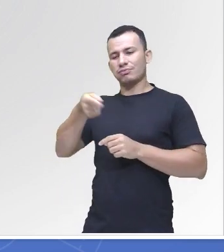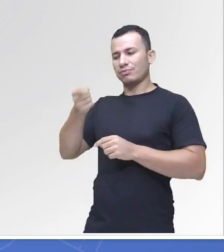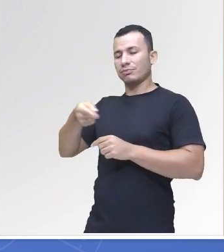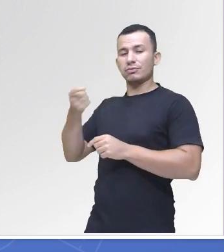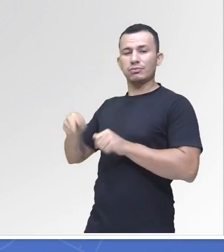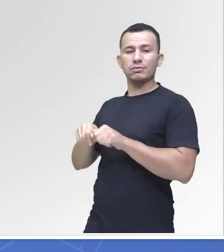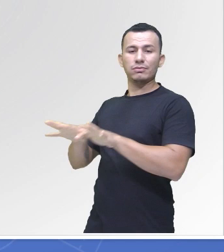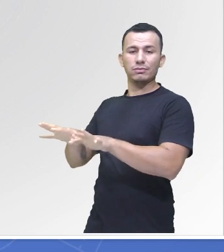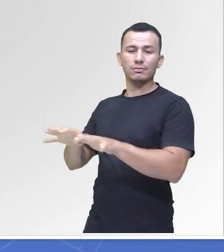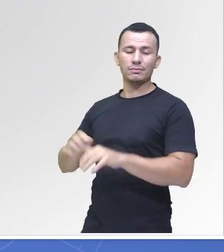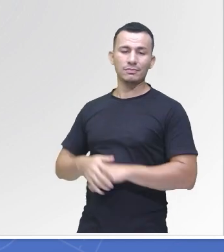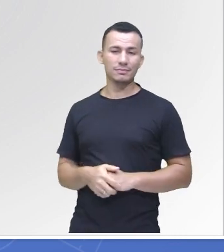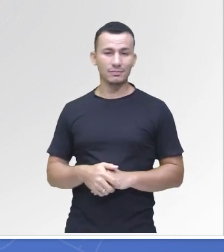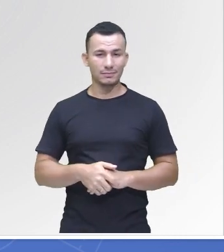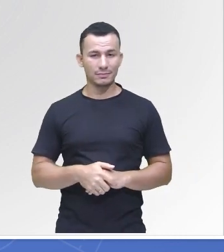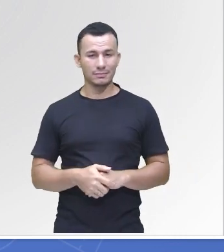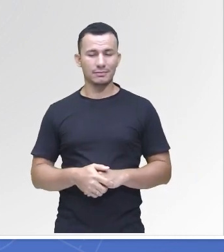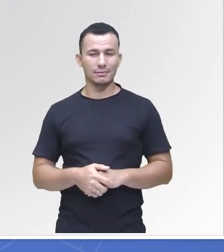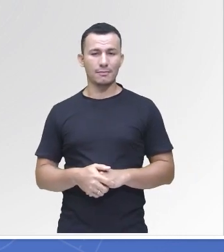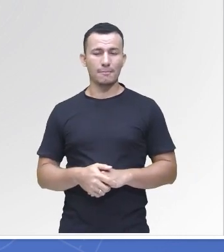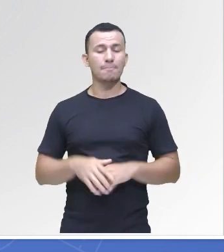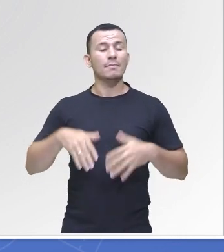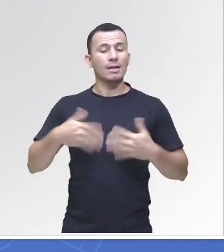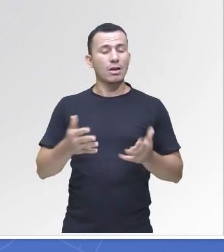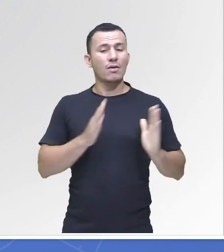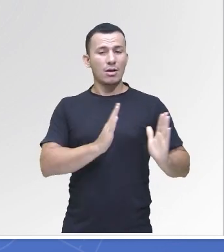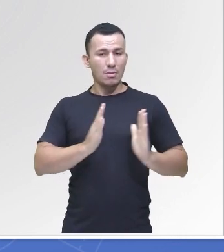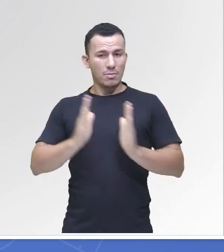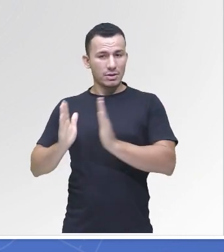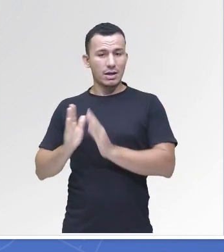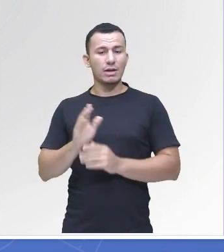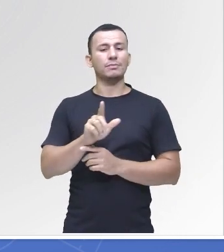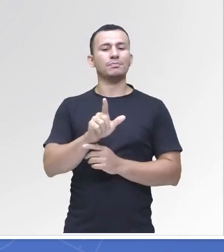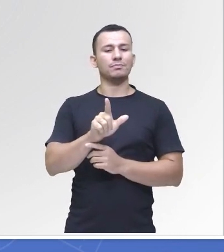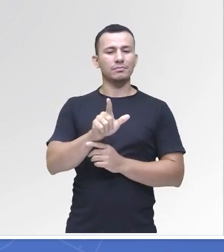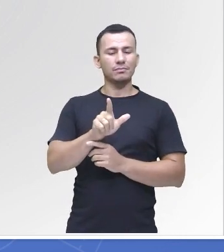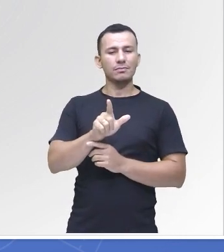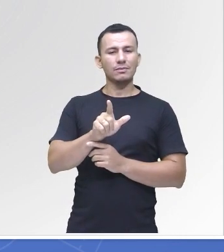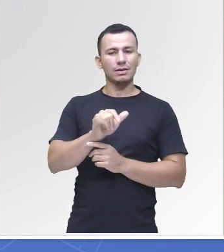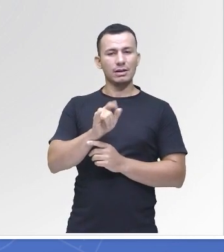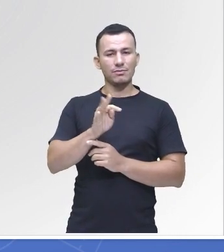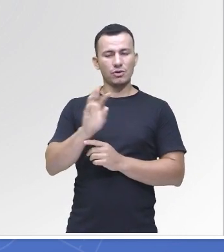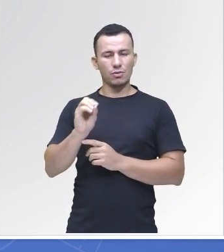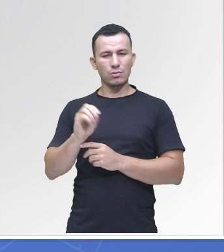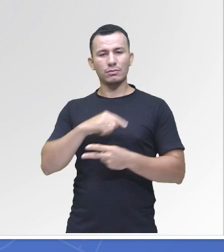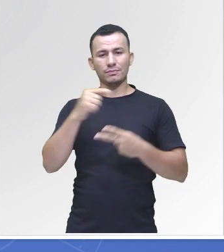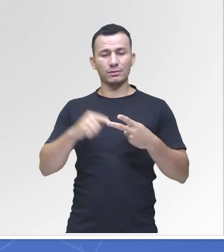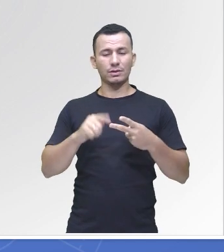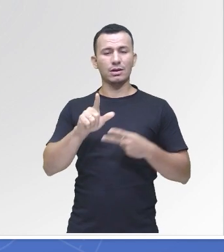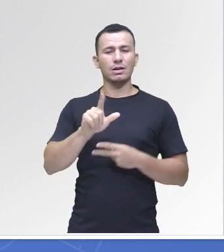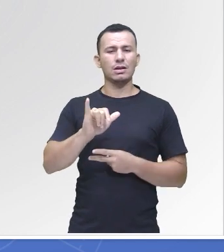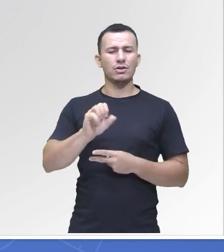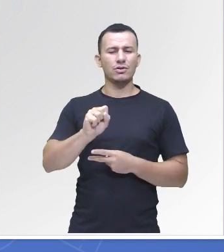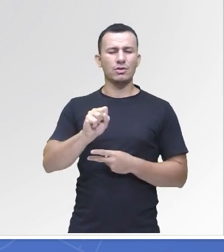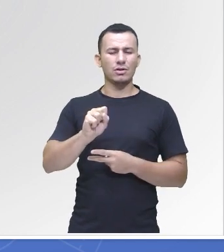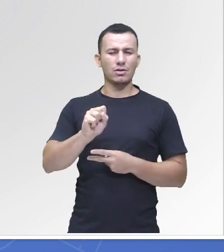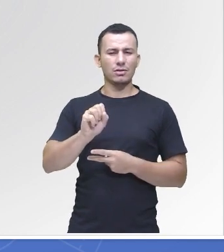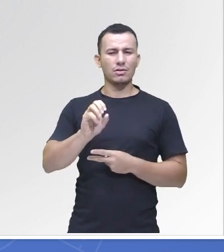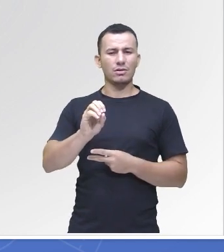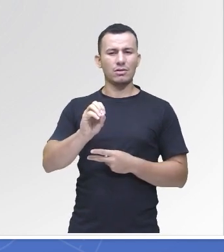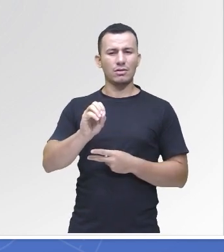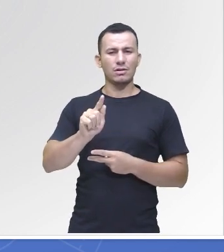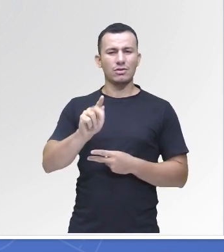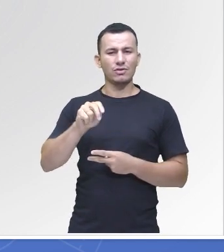se multiplicar, tá bom? Então, esse é o processo lítico e lisogênico. E aí nós temos